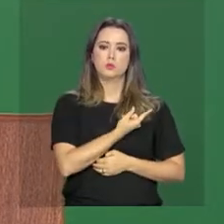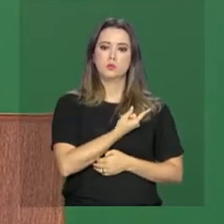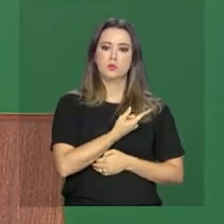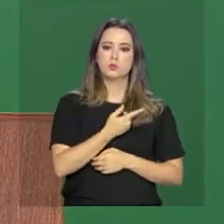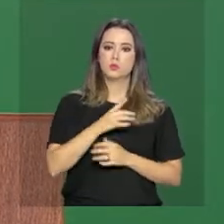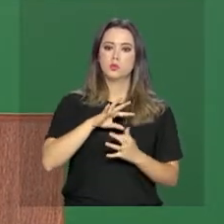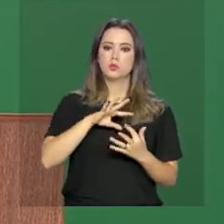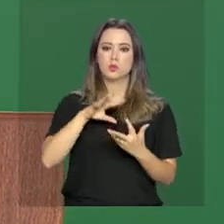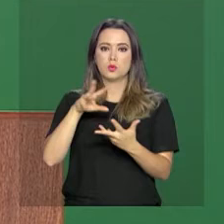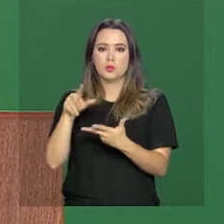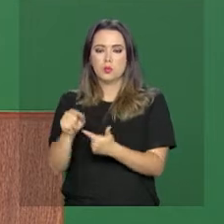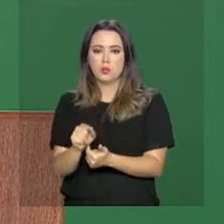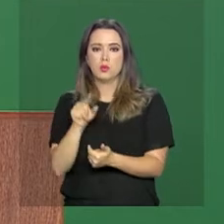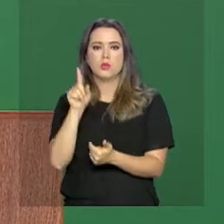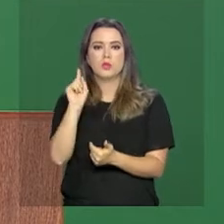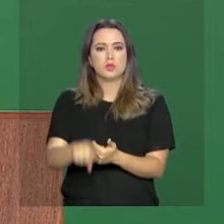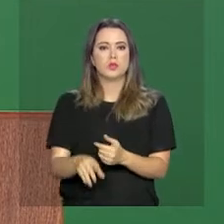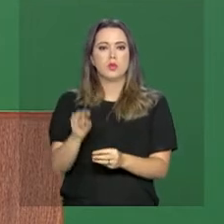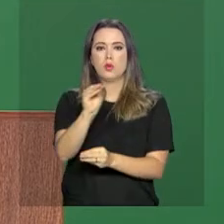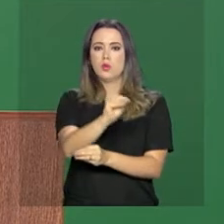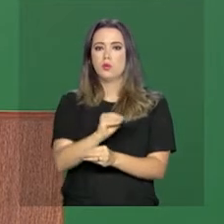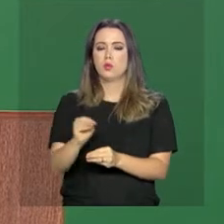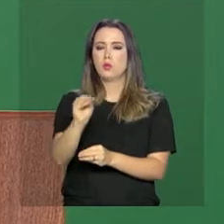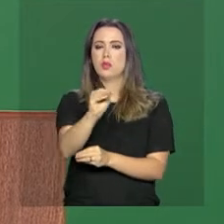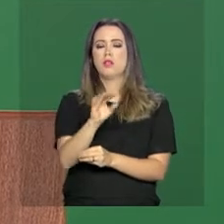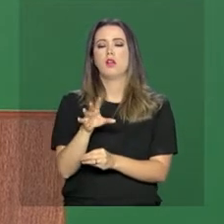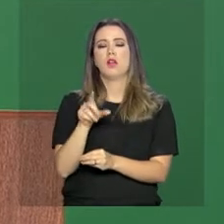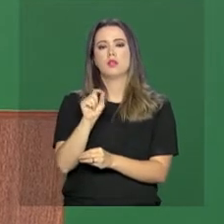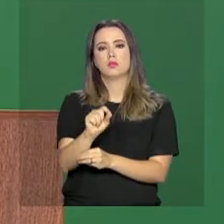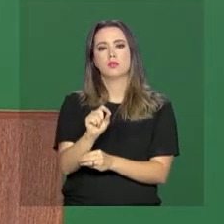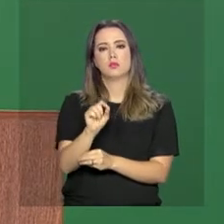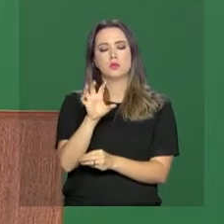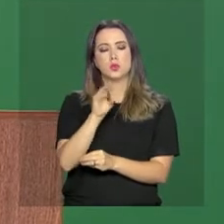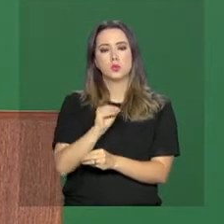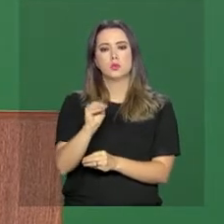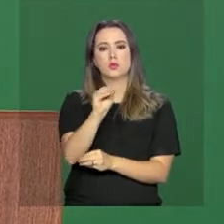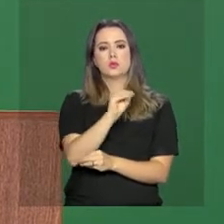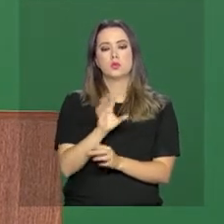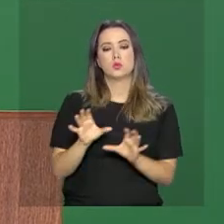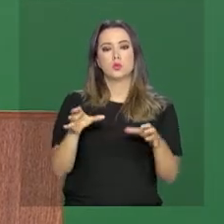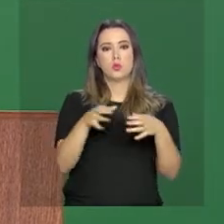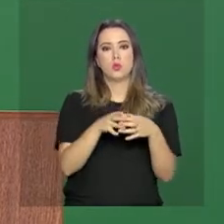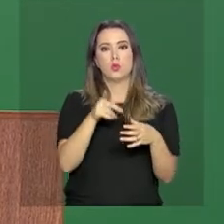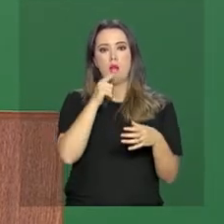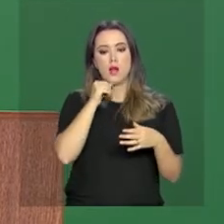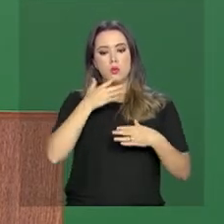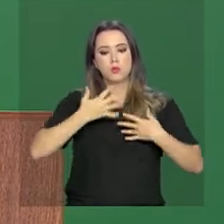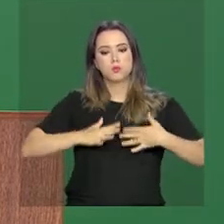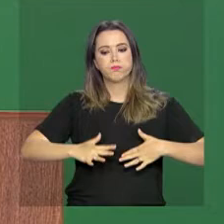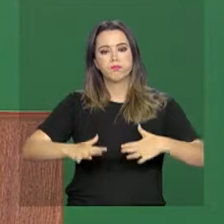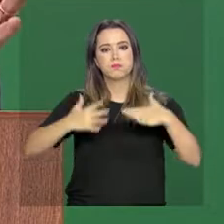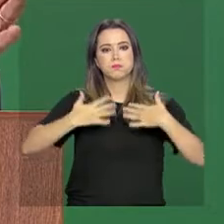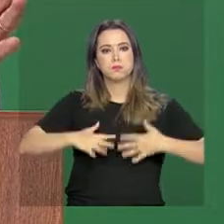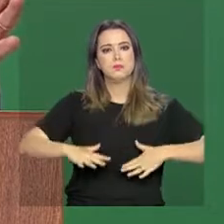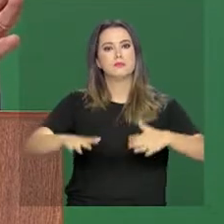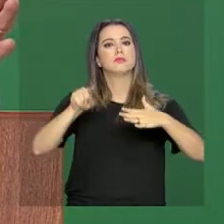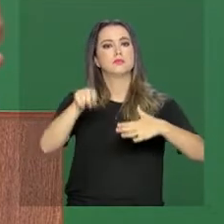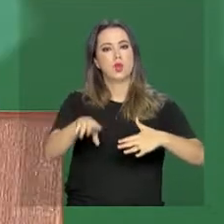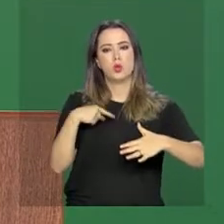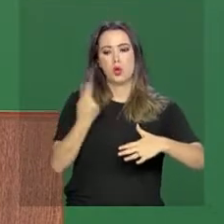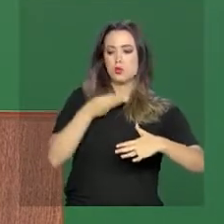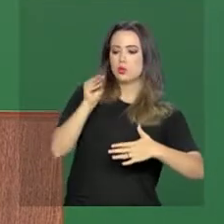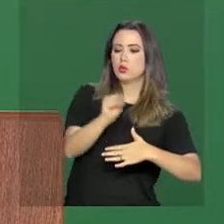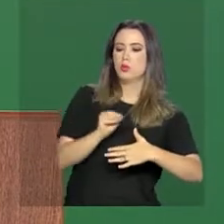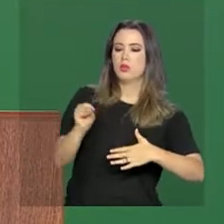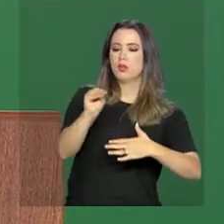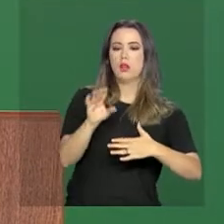no nosso planeta, que é preservação de boa parte do oceano, não é? Há tempos atrás, nós